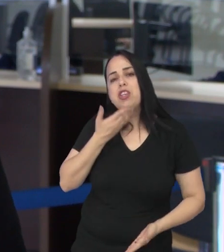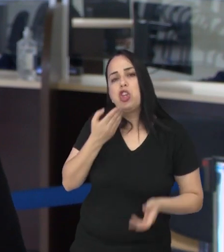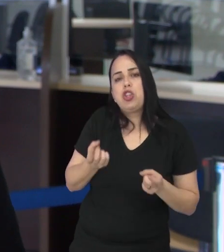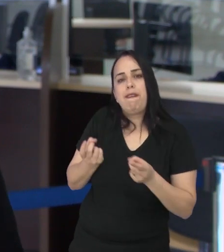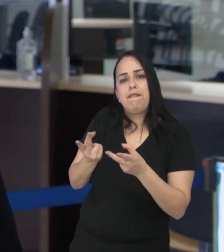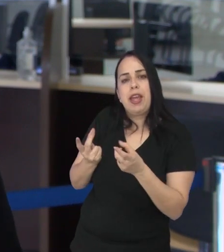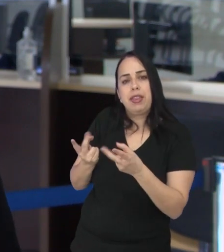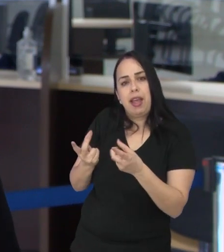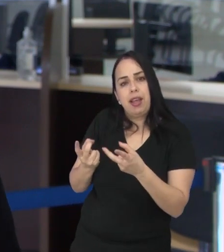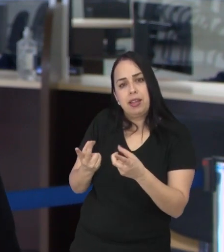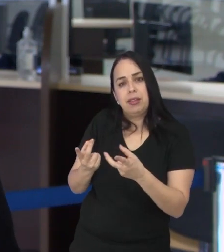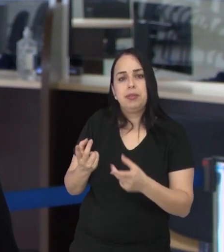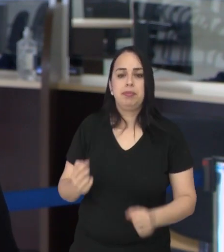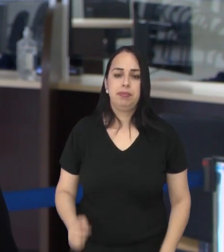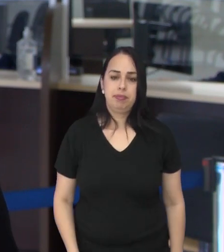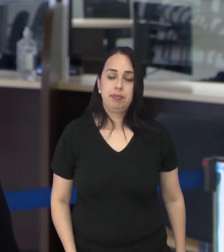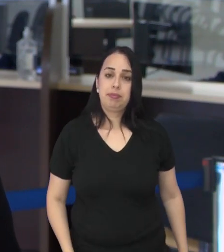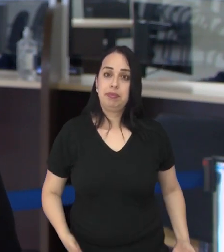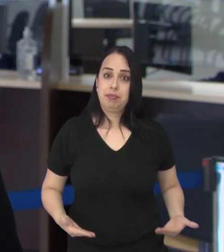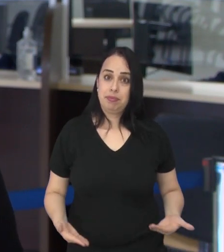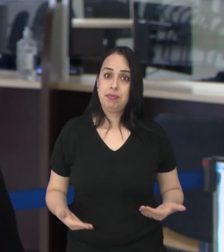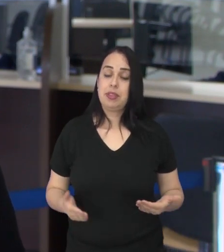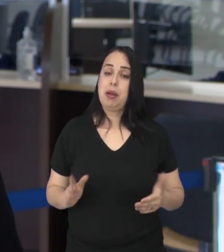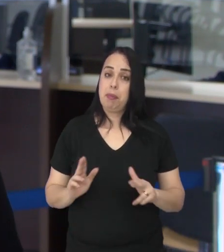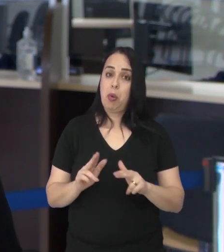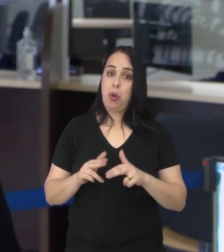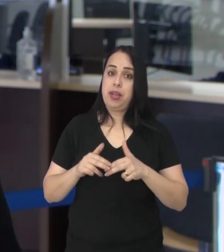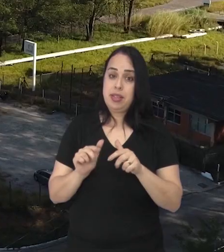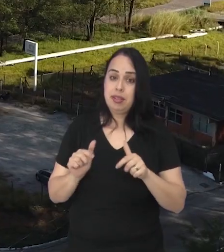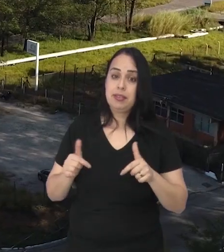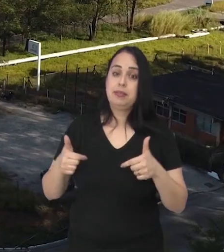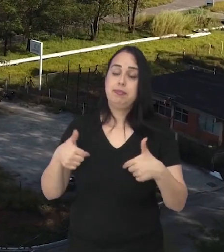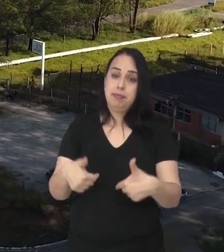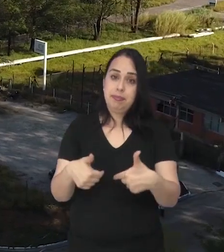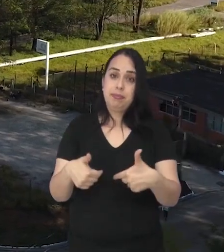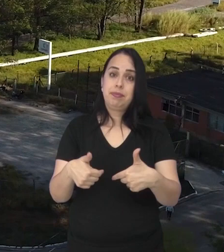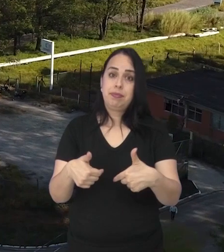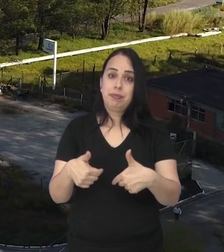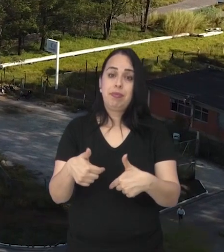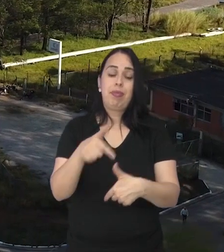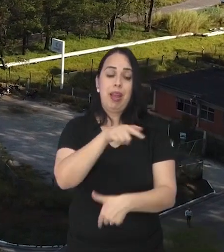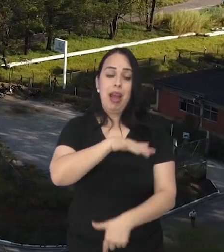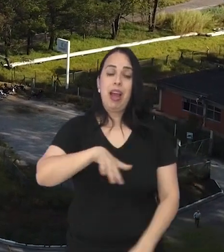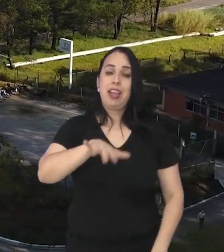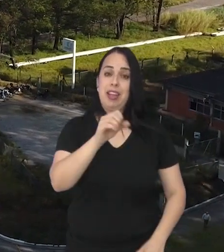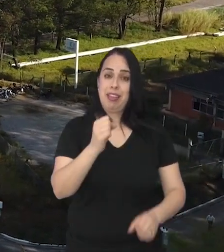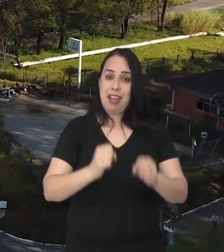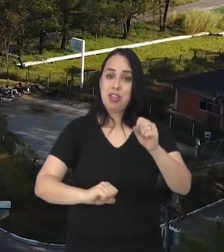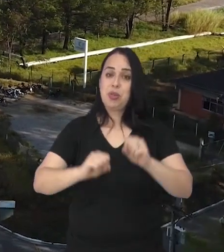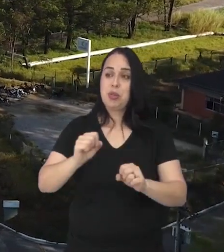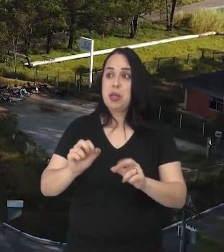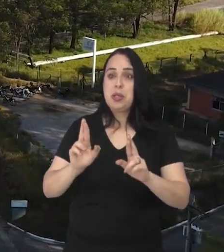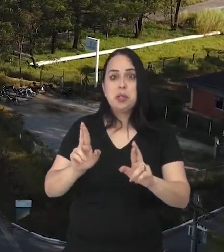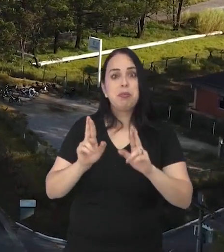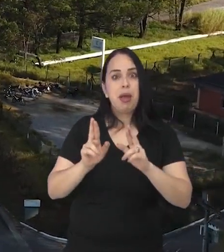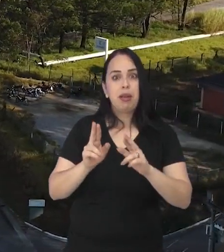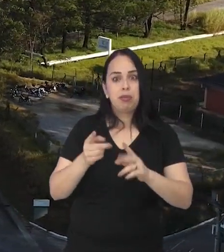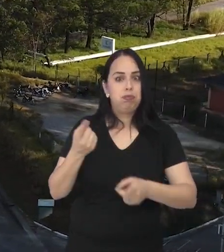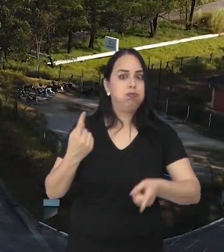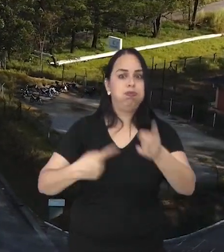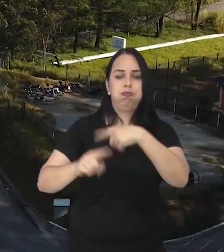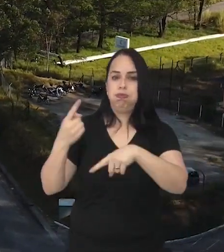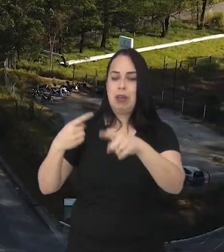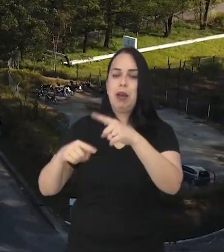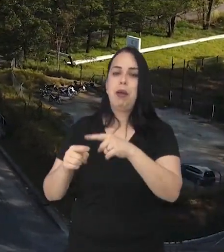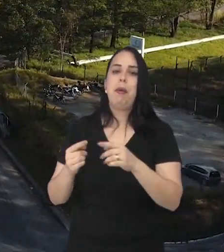facilitando as suas vendas dos seus produtos para fora do país. Com a iniciativa, o ramo da indústria espera melhorar